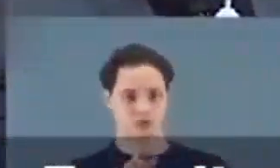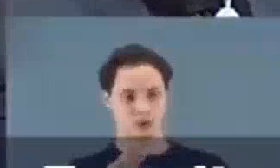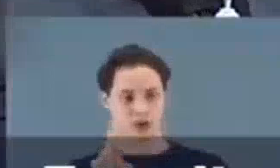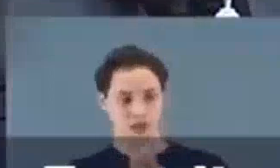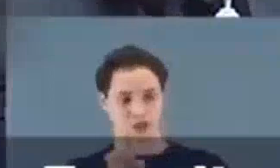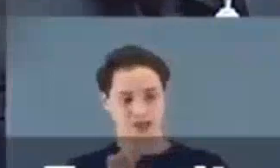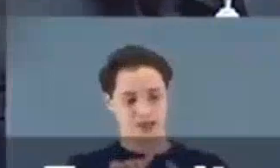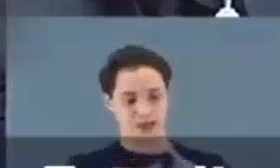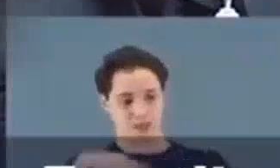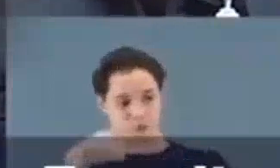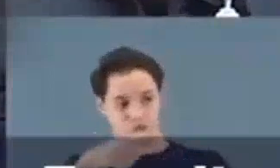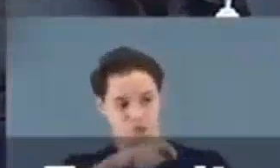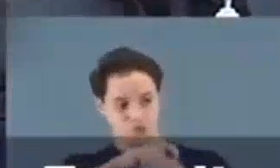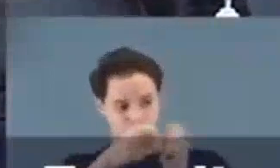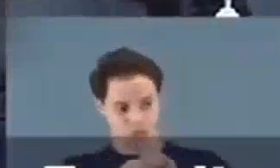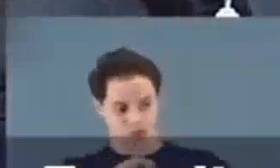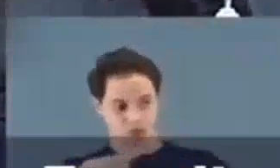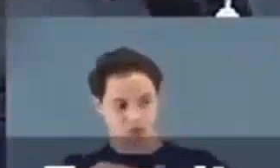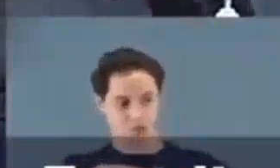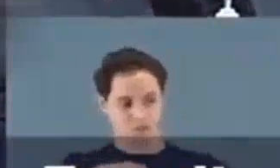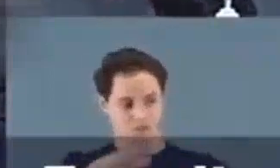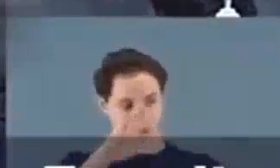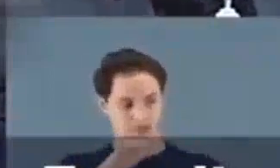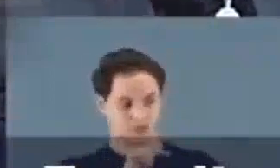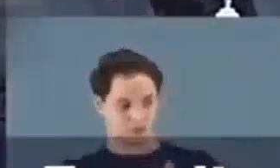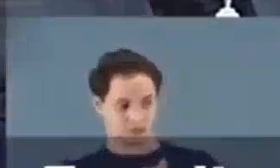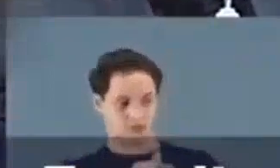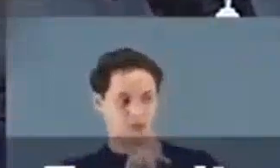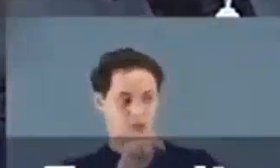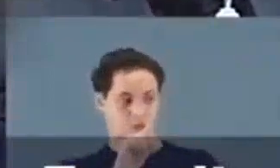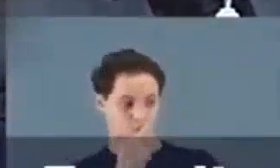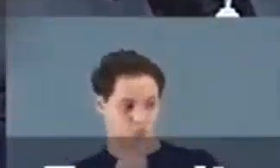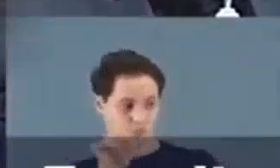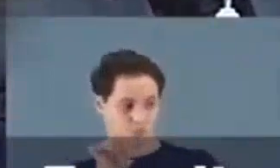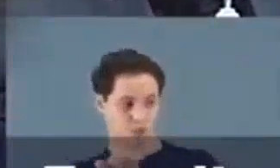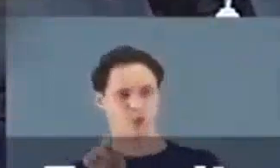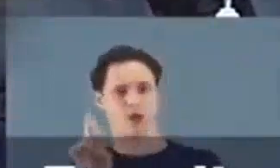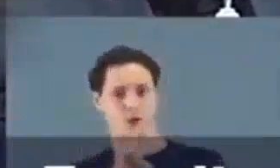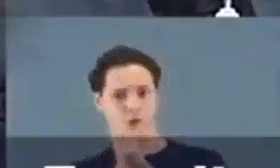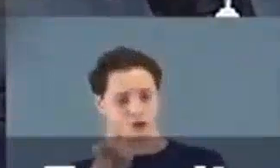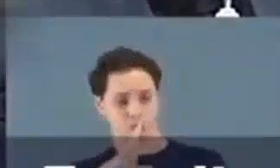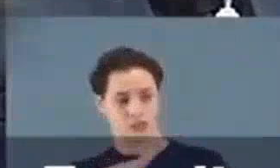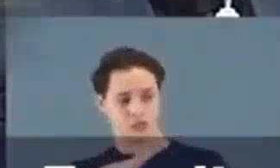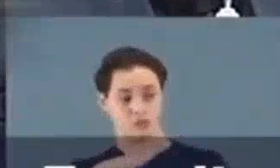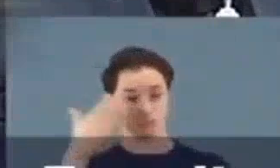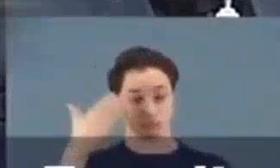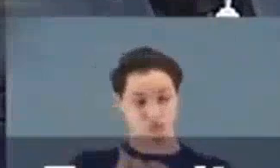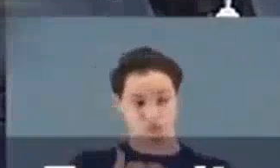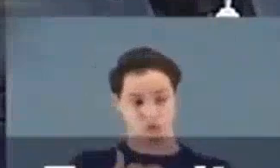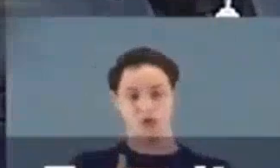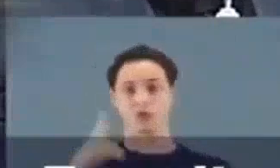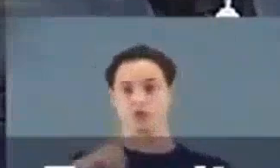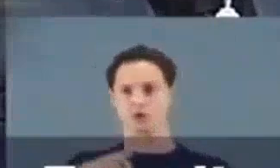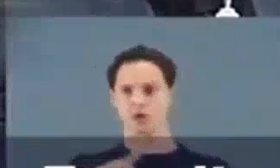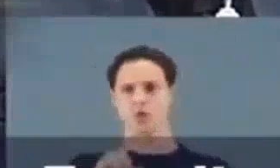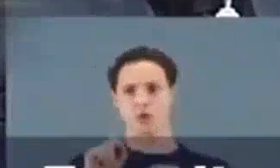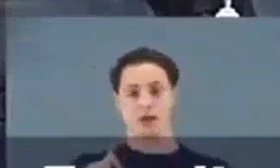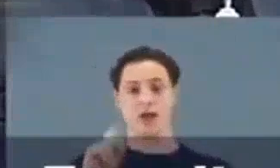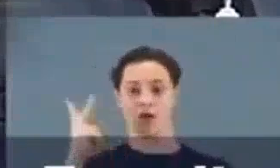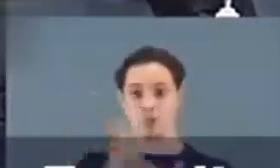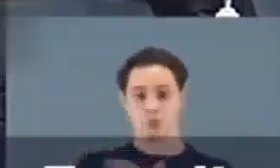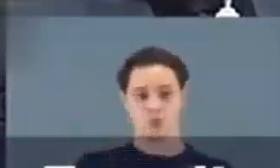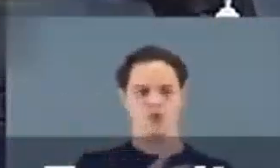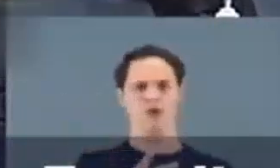depois houve uma atualização para mais de R$71 mil, numa ação aonde ocorreu o